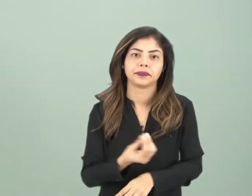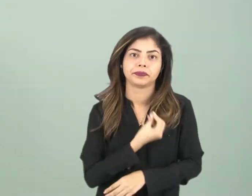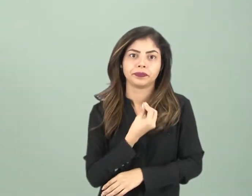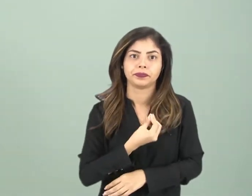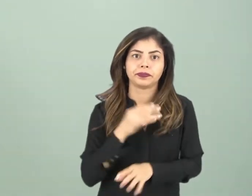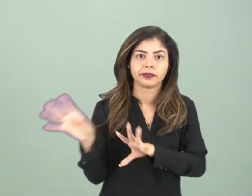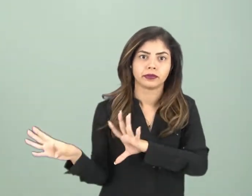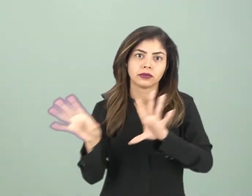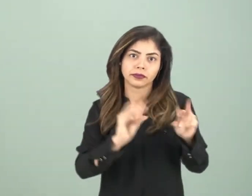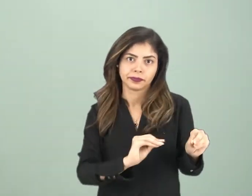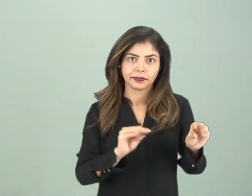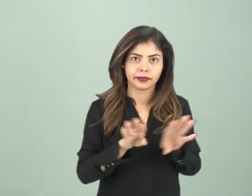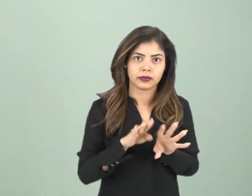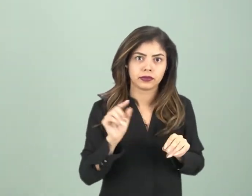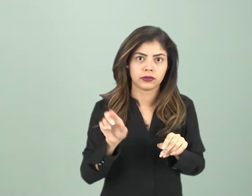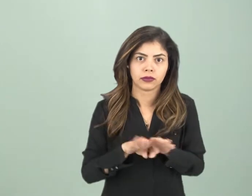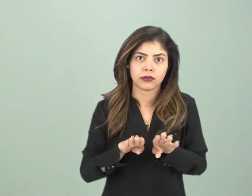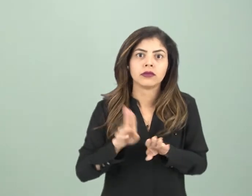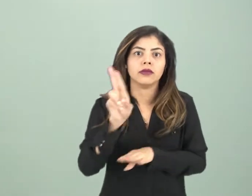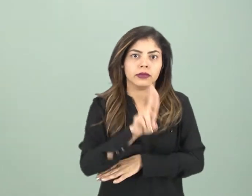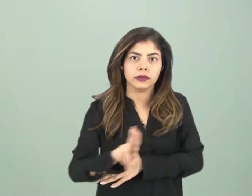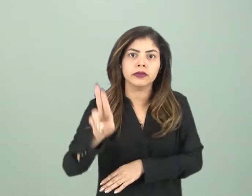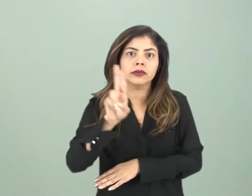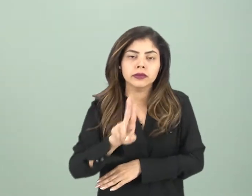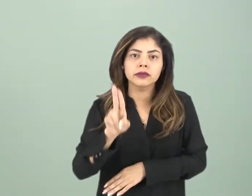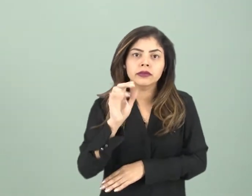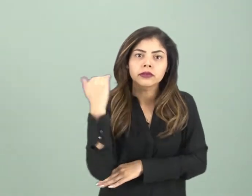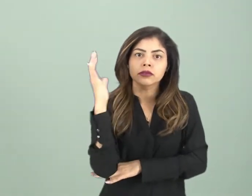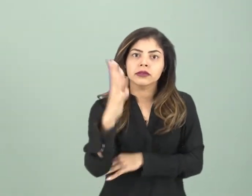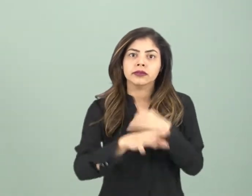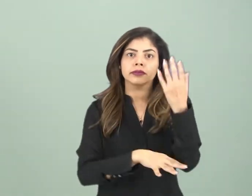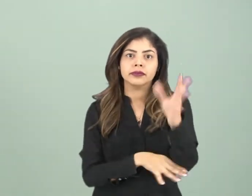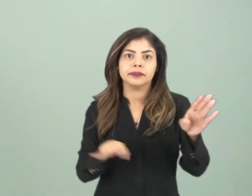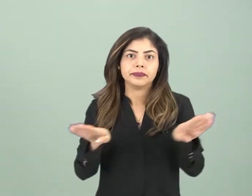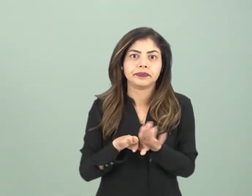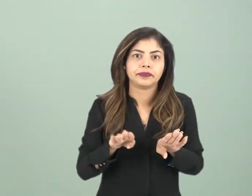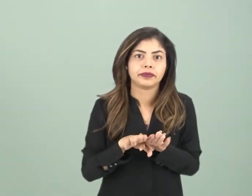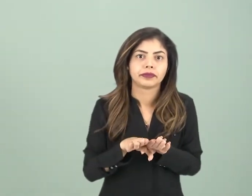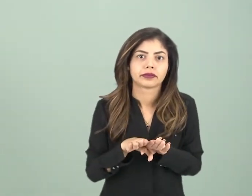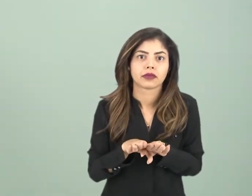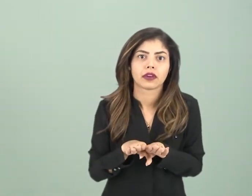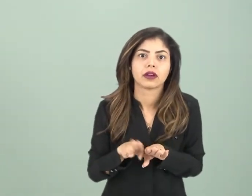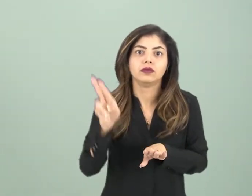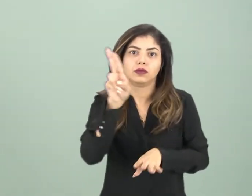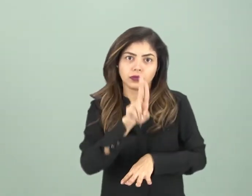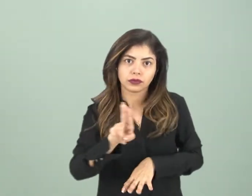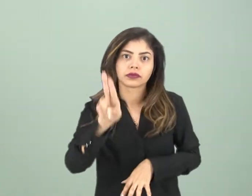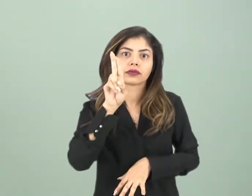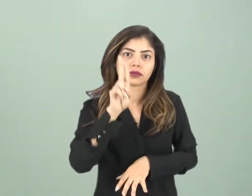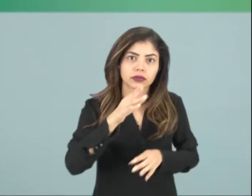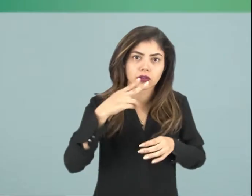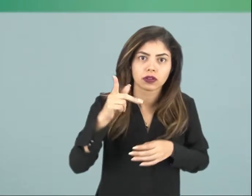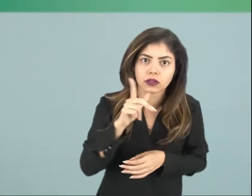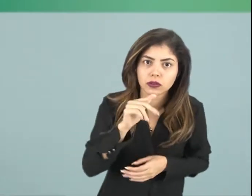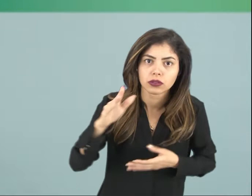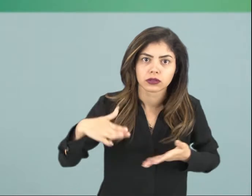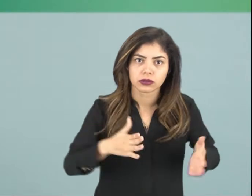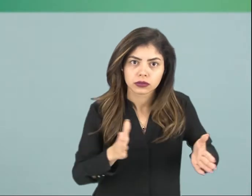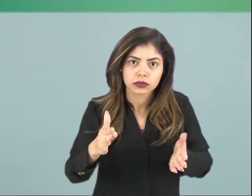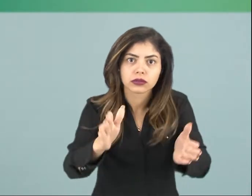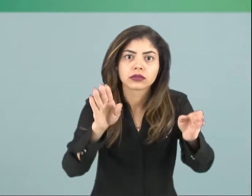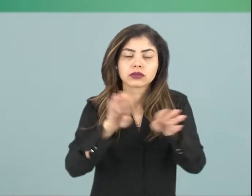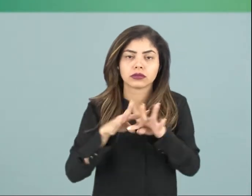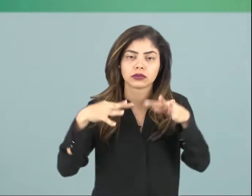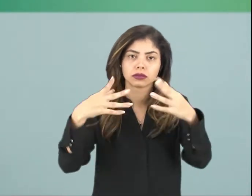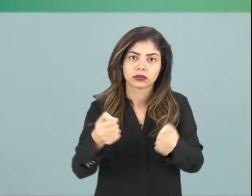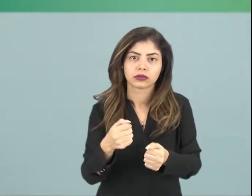E além do mais, eles sabem utilizar as florestas. Eles sabem utilizar as matas, os rios. E todos